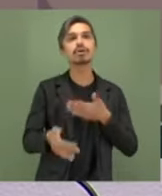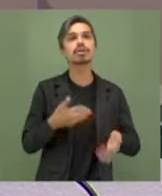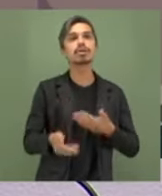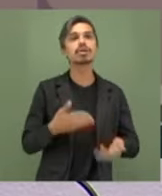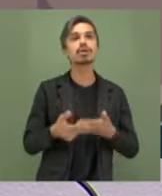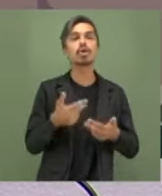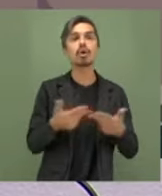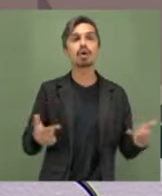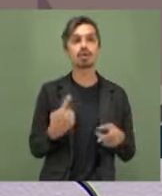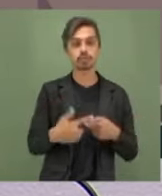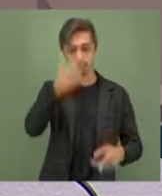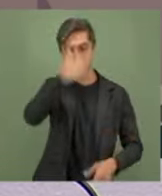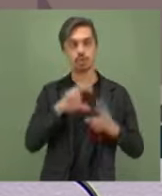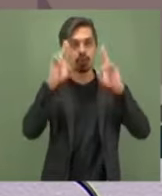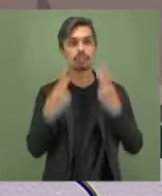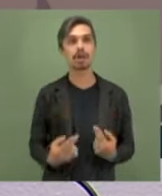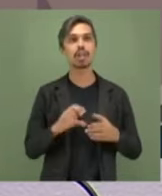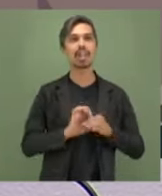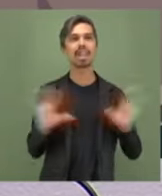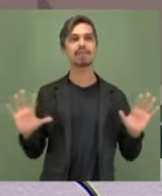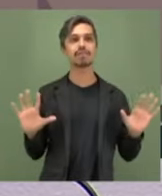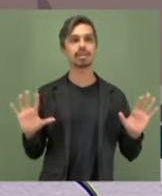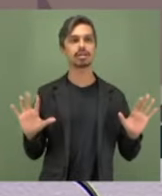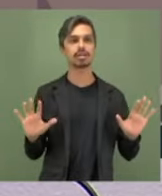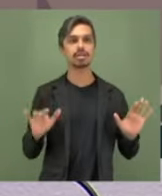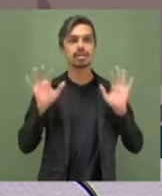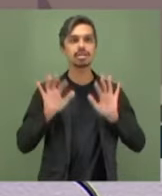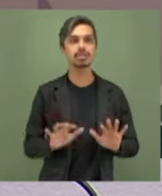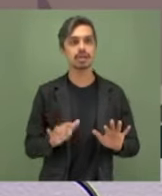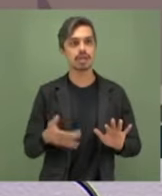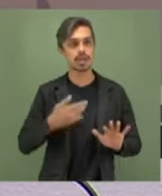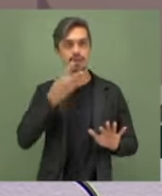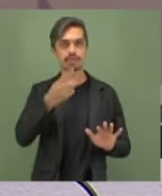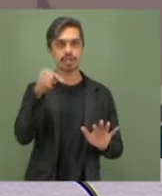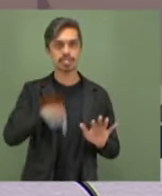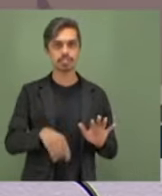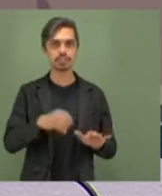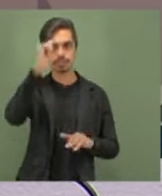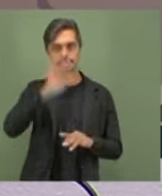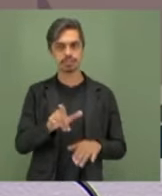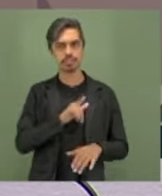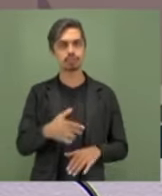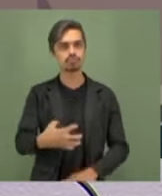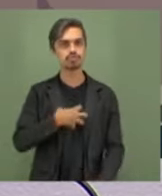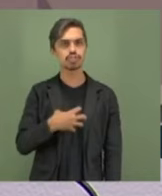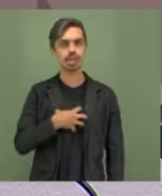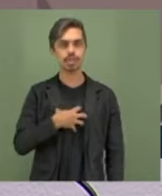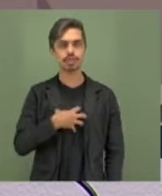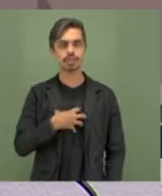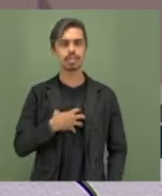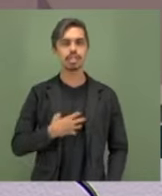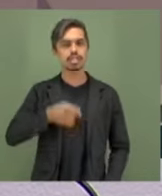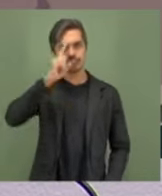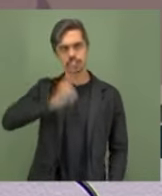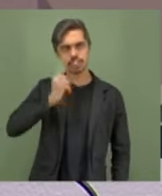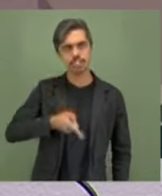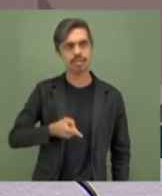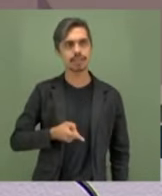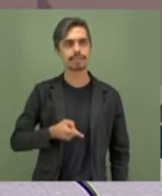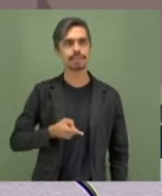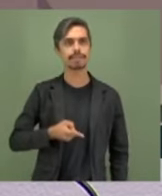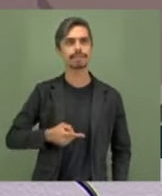repetir, sou um ser humano livre. E afirmo, aqui no Brasil está um regime que é uma ditadura e é um